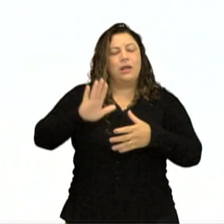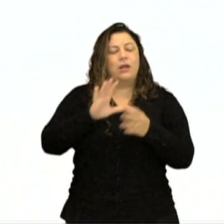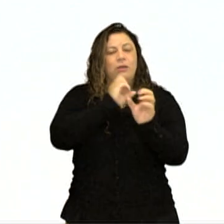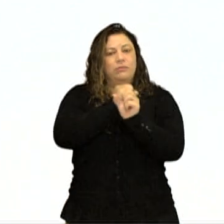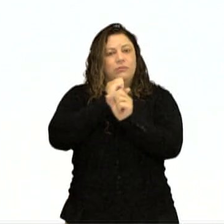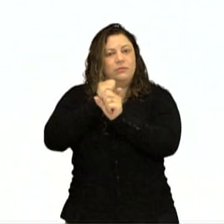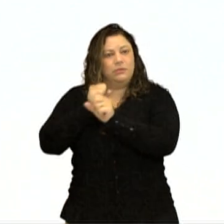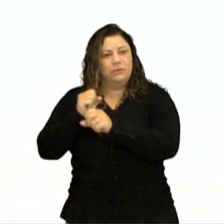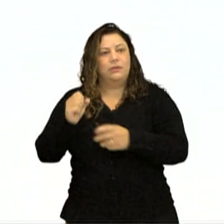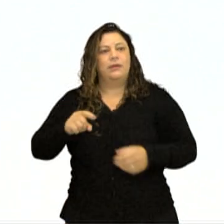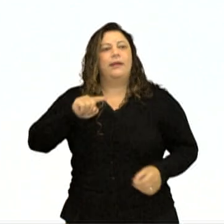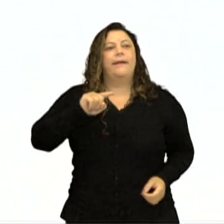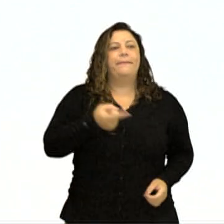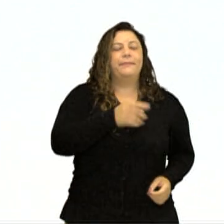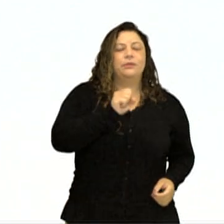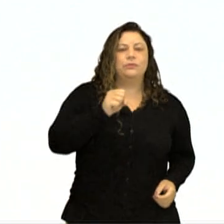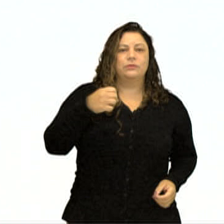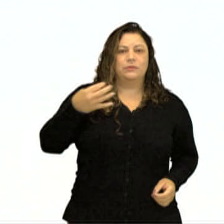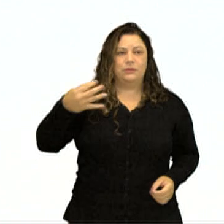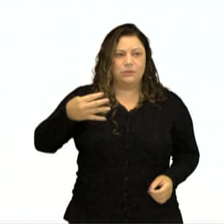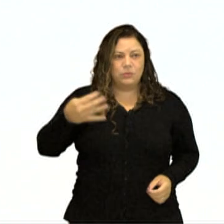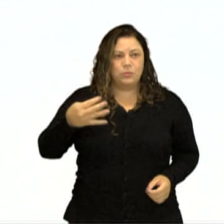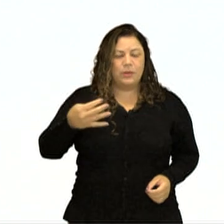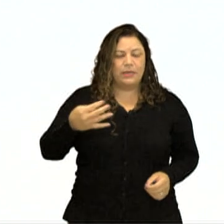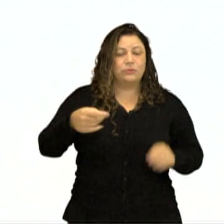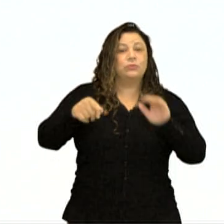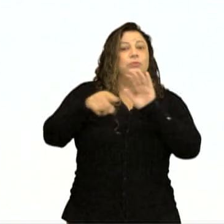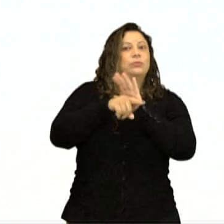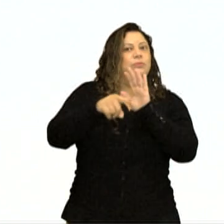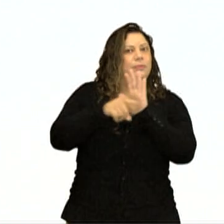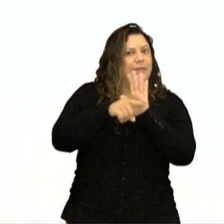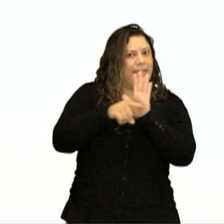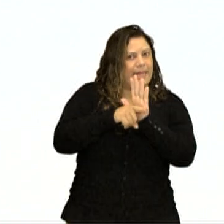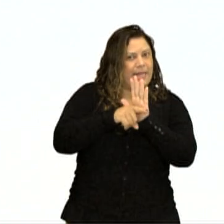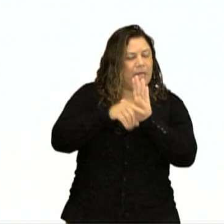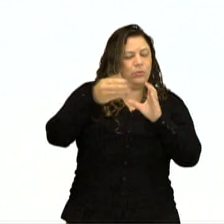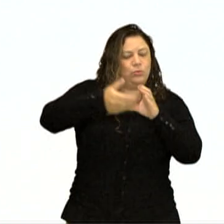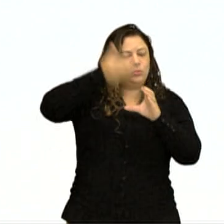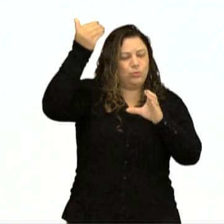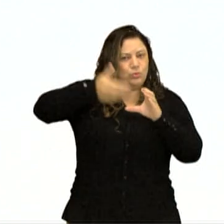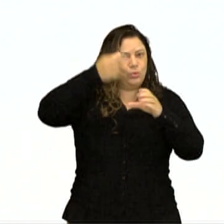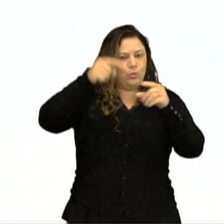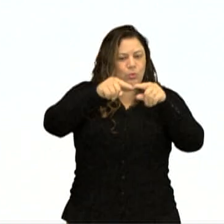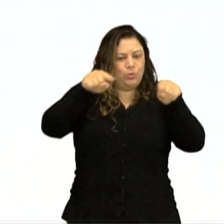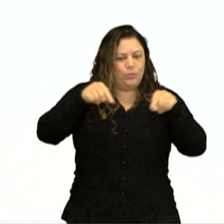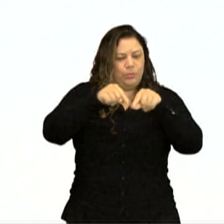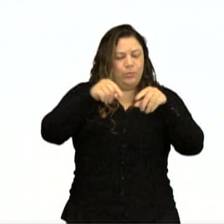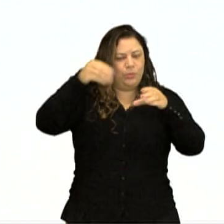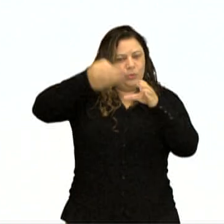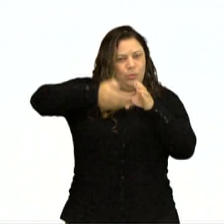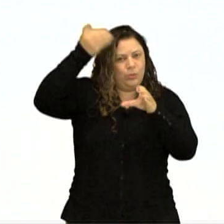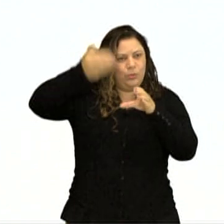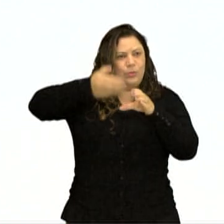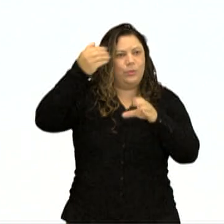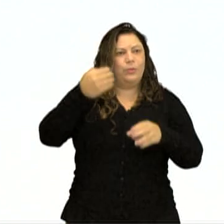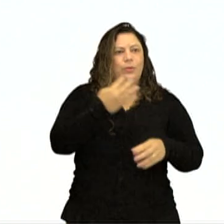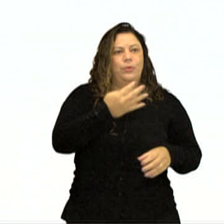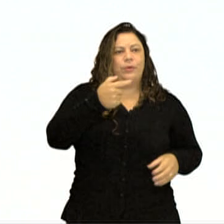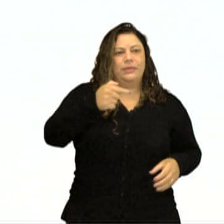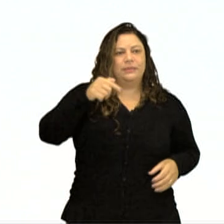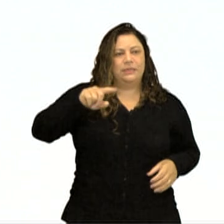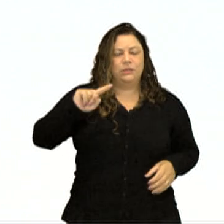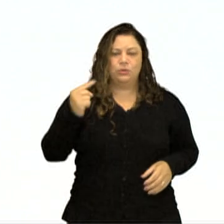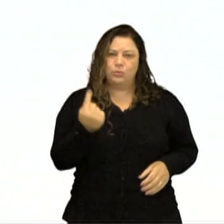era 1.884, vou descontar este valor do buraco do meio, nós temos que o volume da peça,